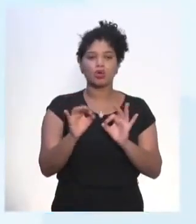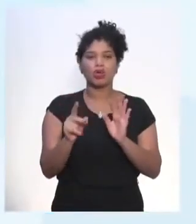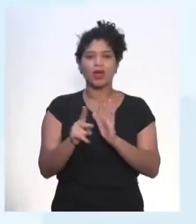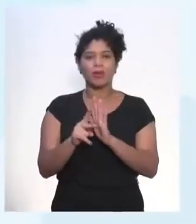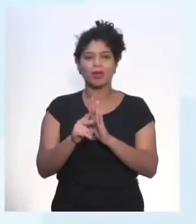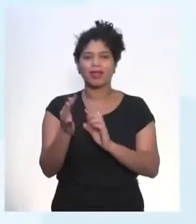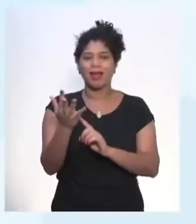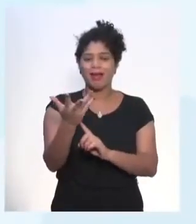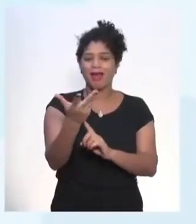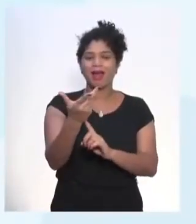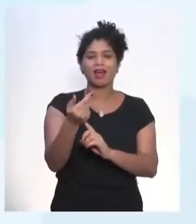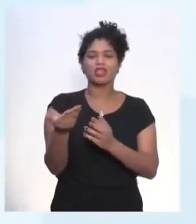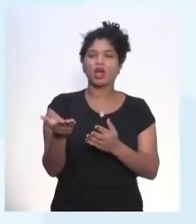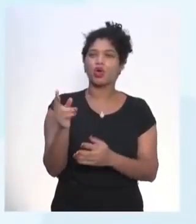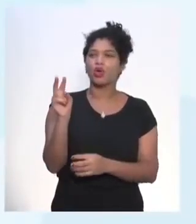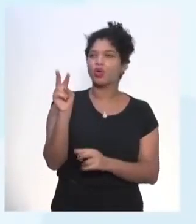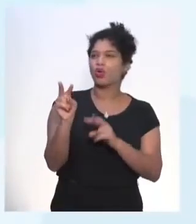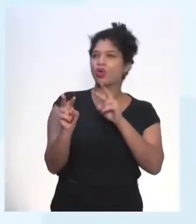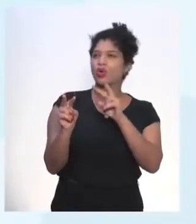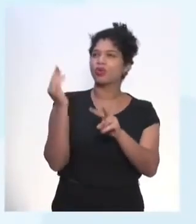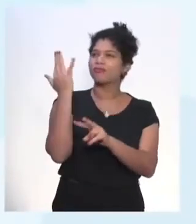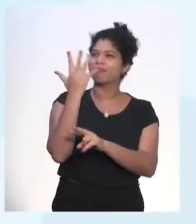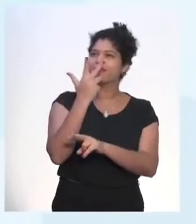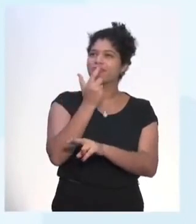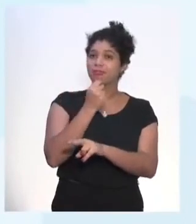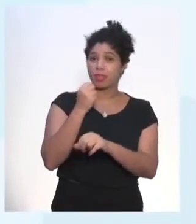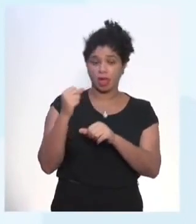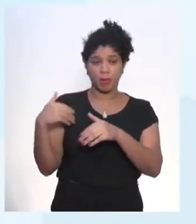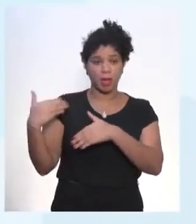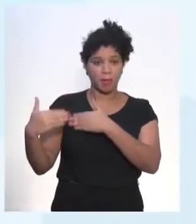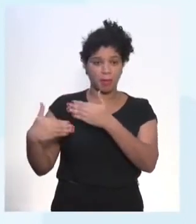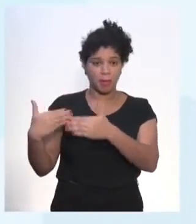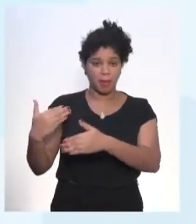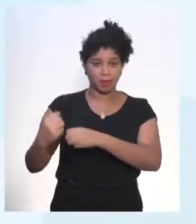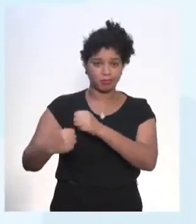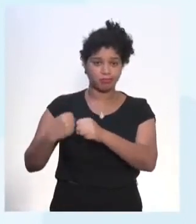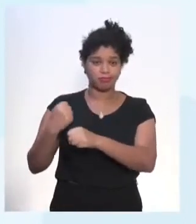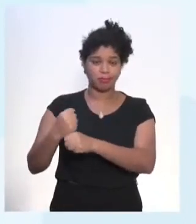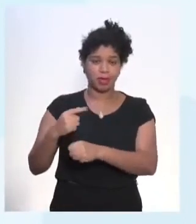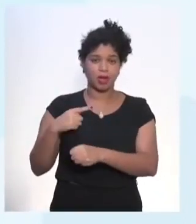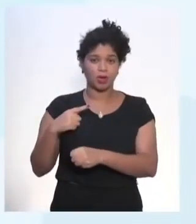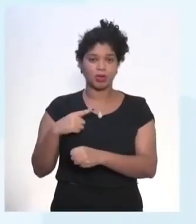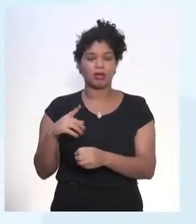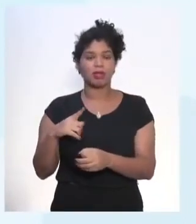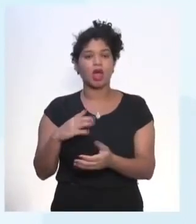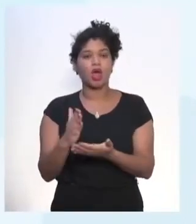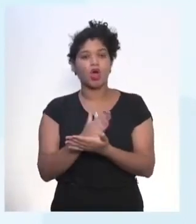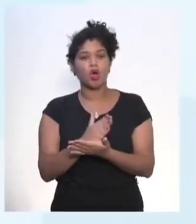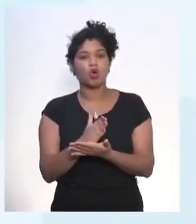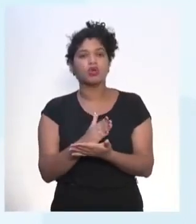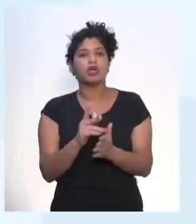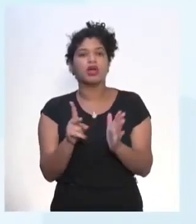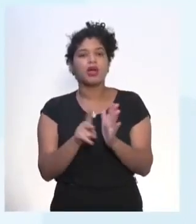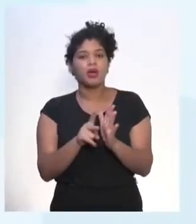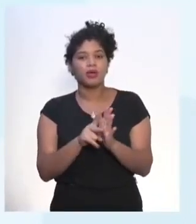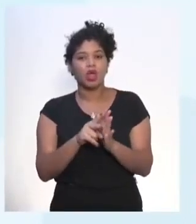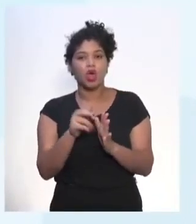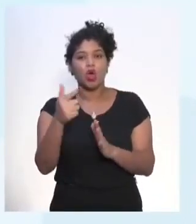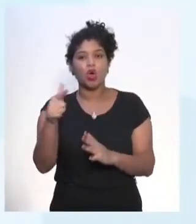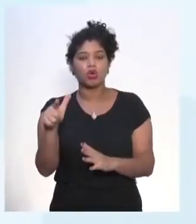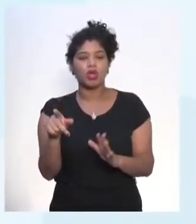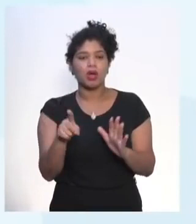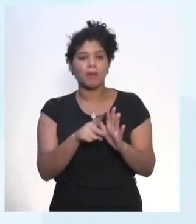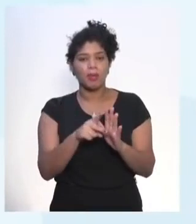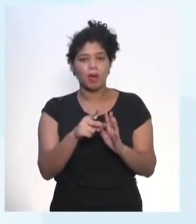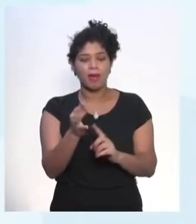arte, ela mudou, né, com o passar dos anos, a gente sabe disso. As intervenções artísticas, as instalações, as performances e as demais